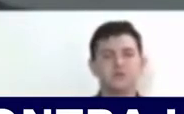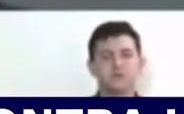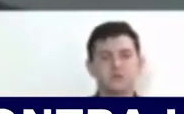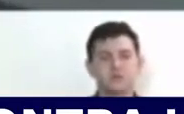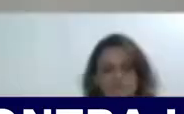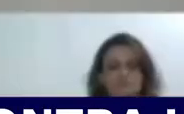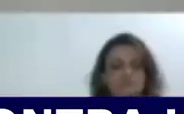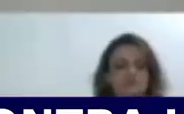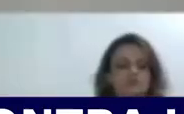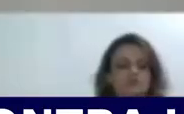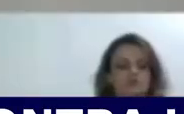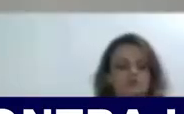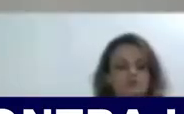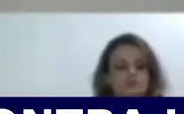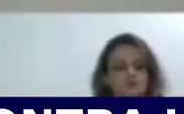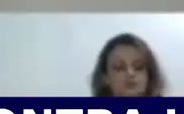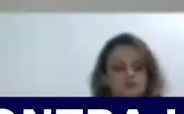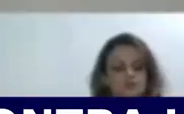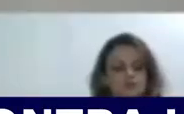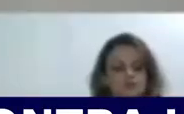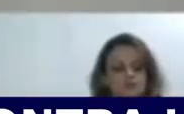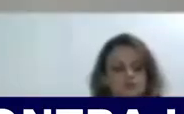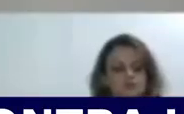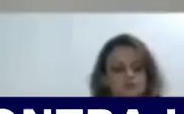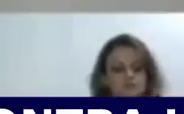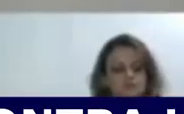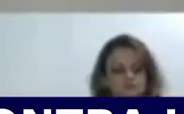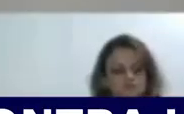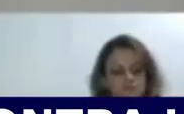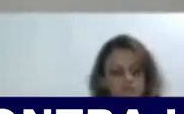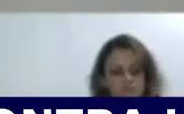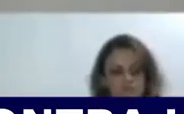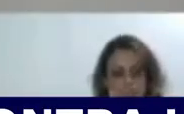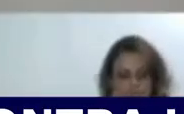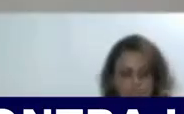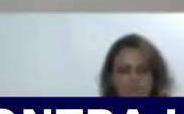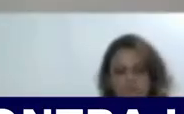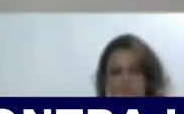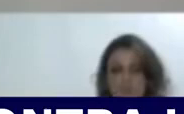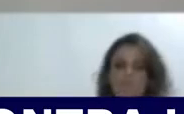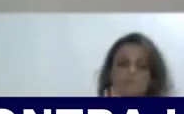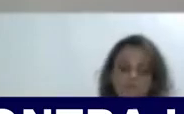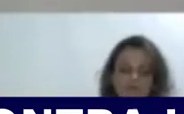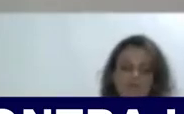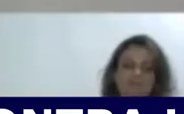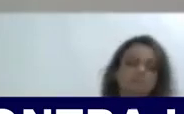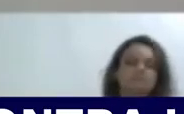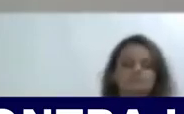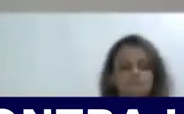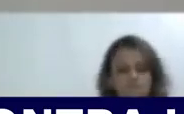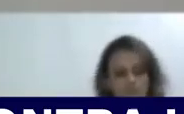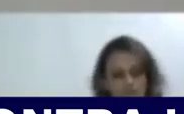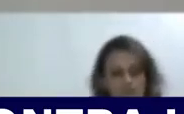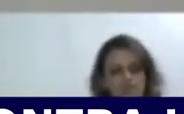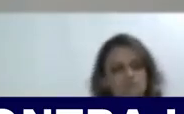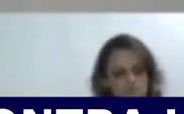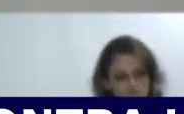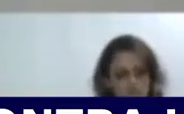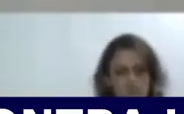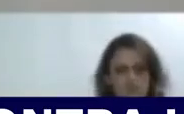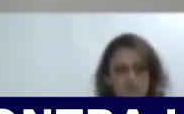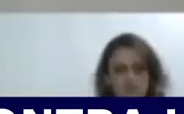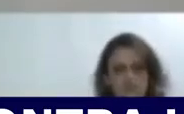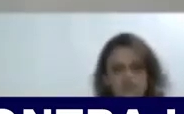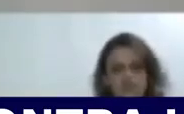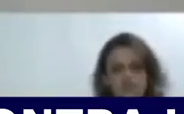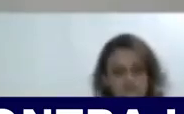isto? E eu voto no sentido, portanto, de conceder a ordem de habeas com uma diferença em relação